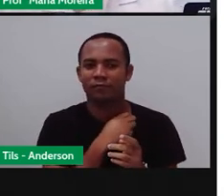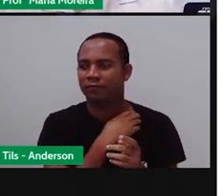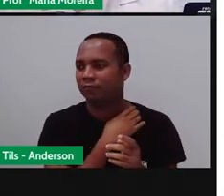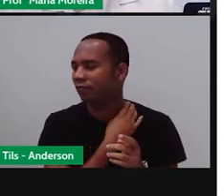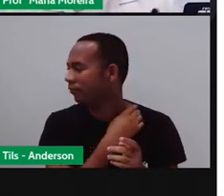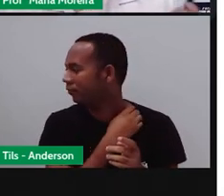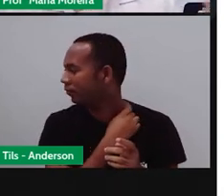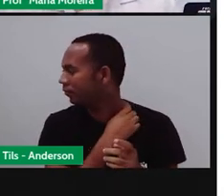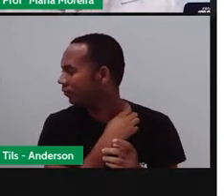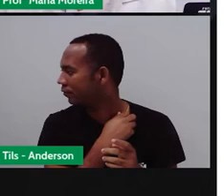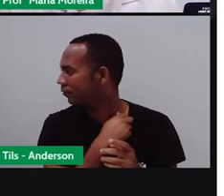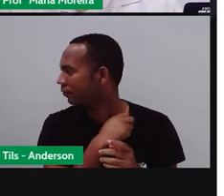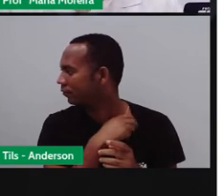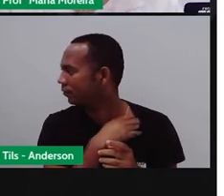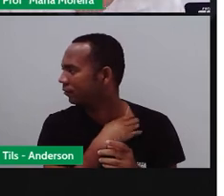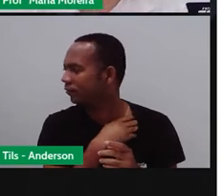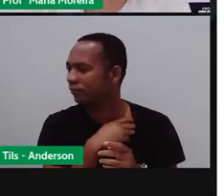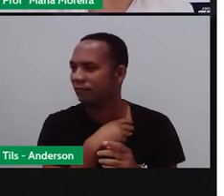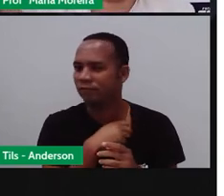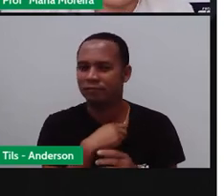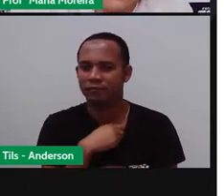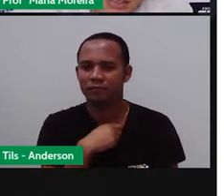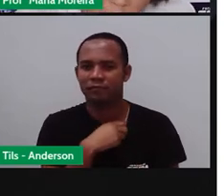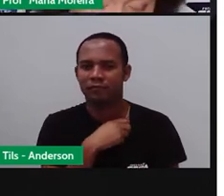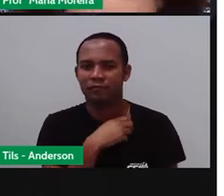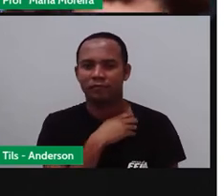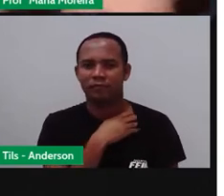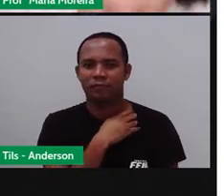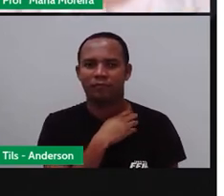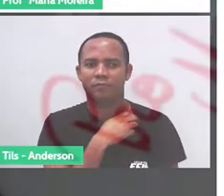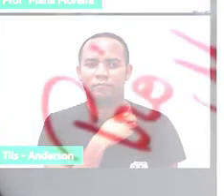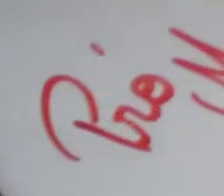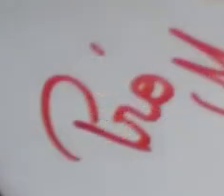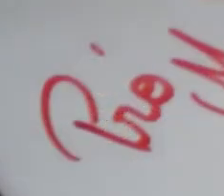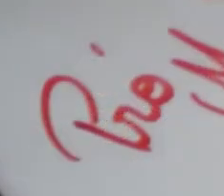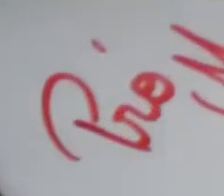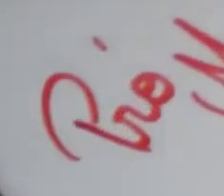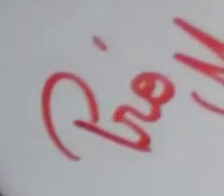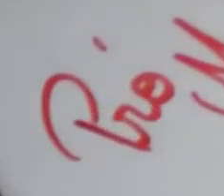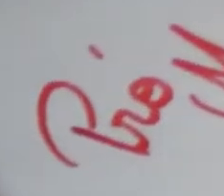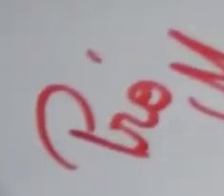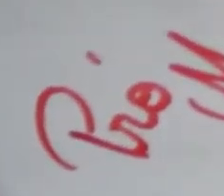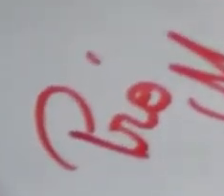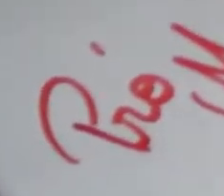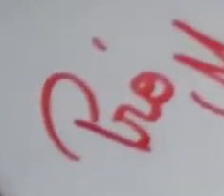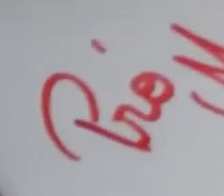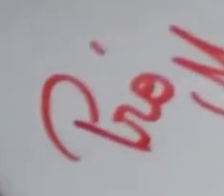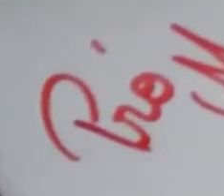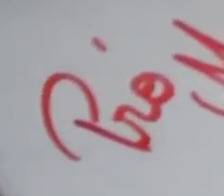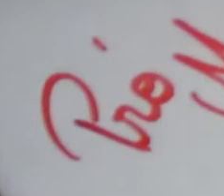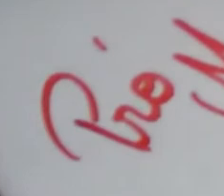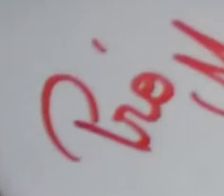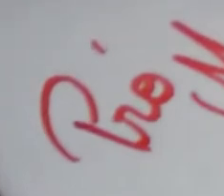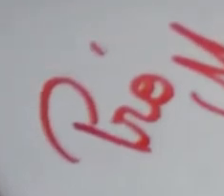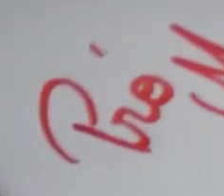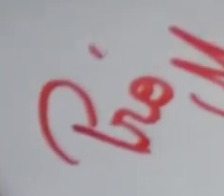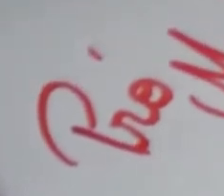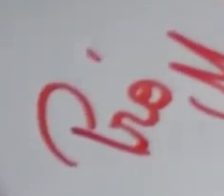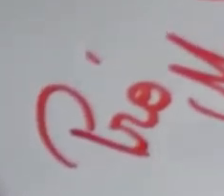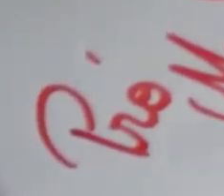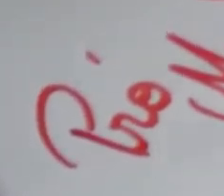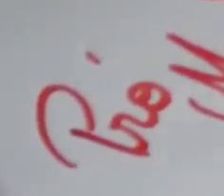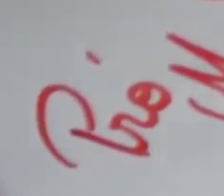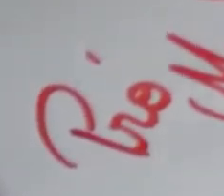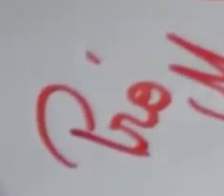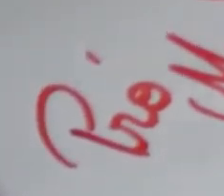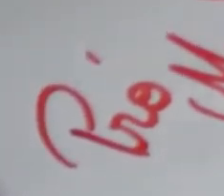fazer uma atividade diferente agora. Vamos lá. Bom, vou começar aqui com vocês, né? A gente vai fazer umas continhas,